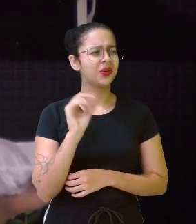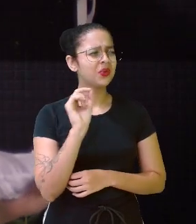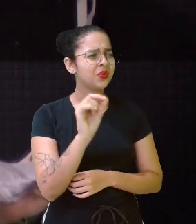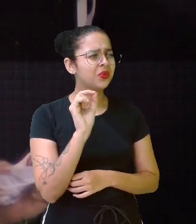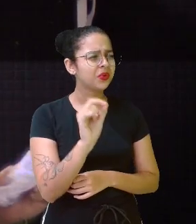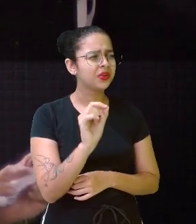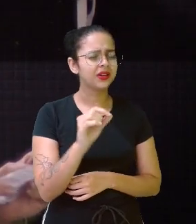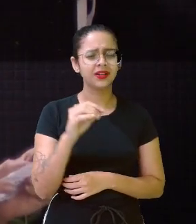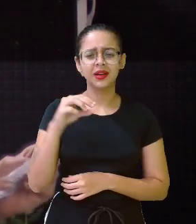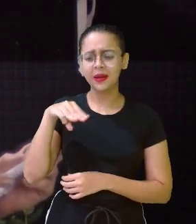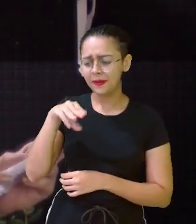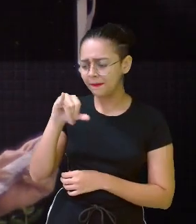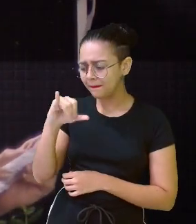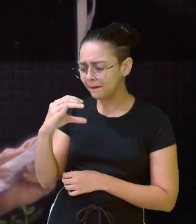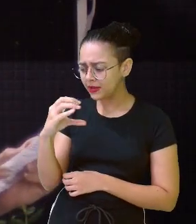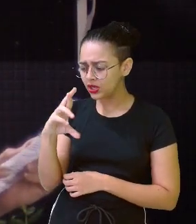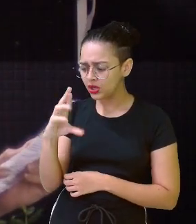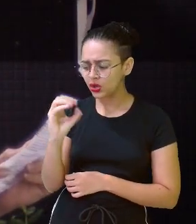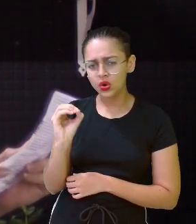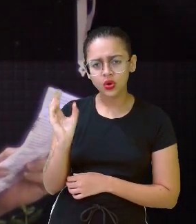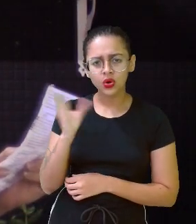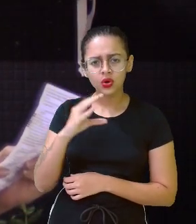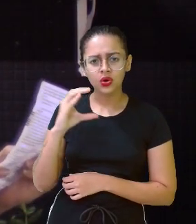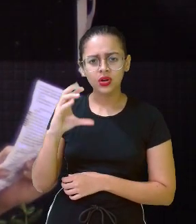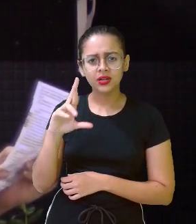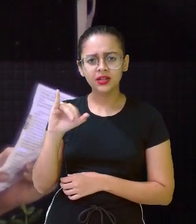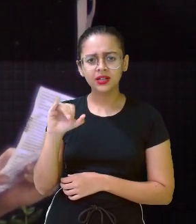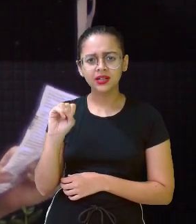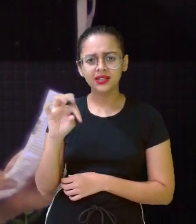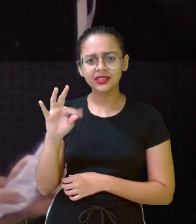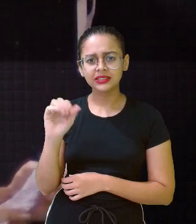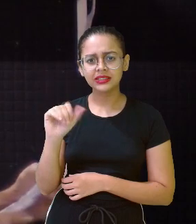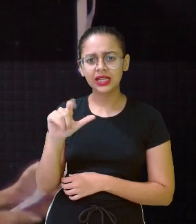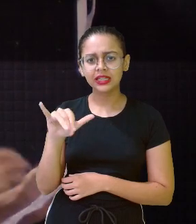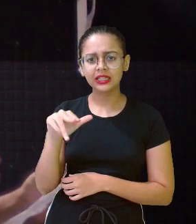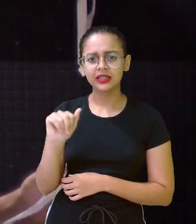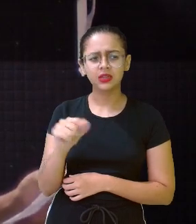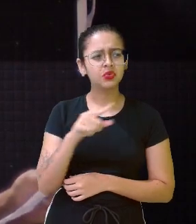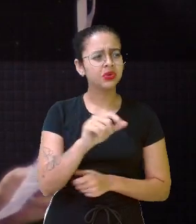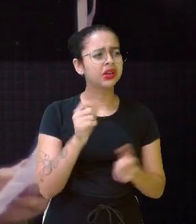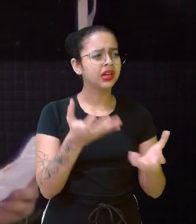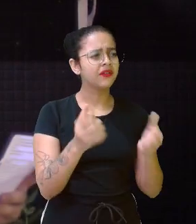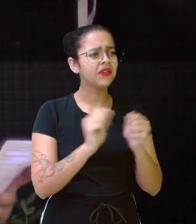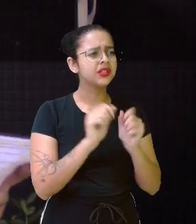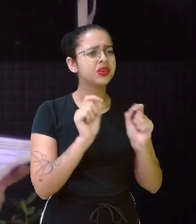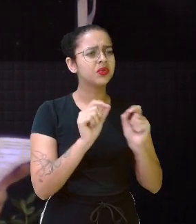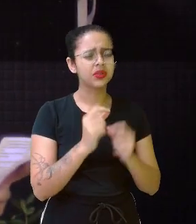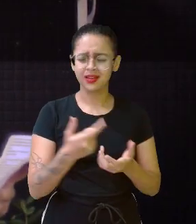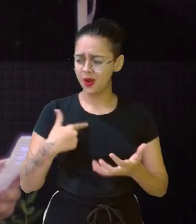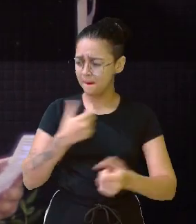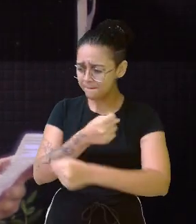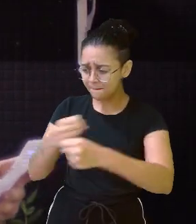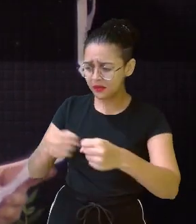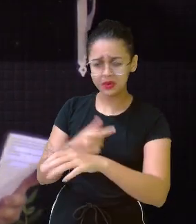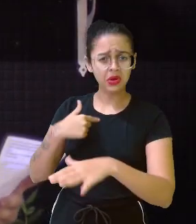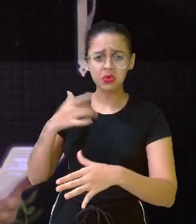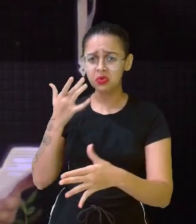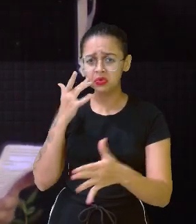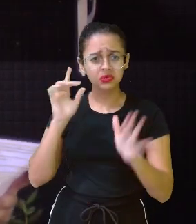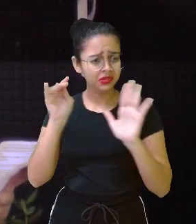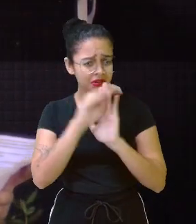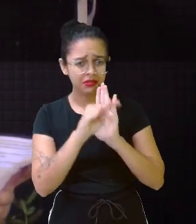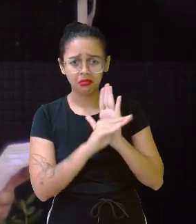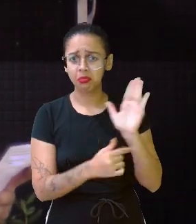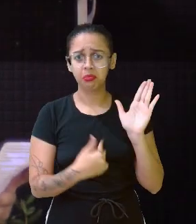Microcristalina. Nunca ouvi falar. O que é que você tá querendo fazer? Menina, é um bolo que eu tô fazendo aqui, mas eu não sei que ingrediente é esse,